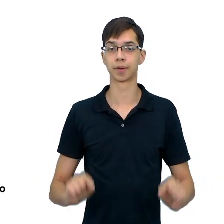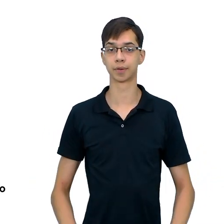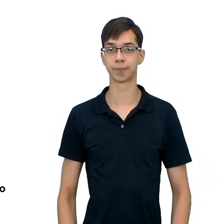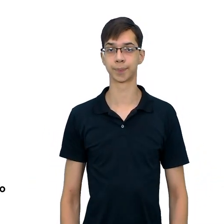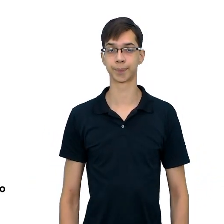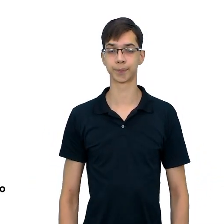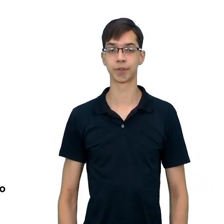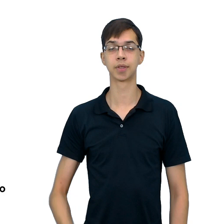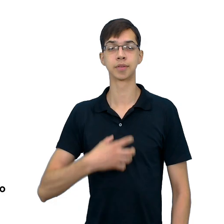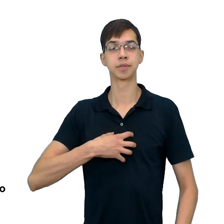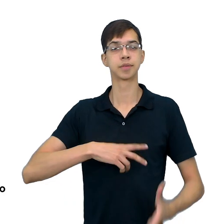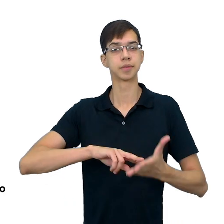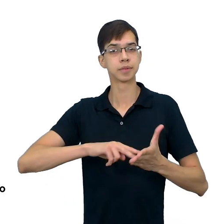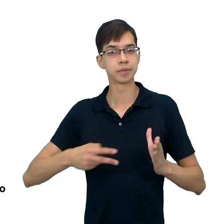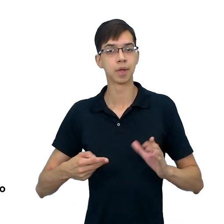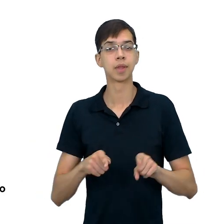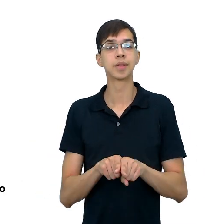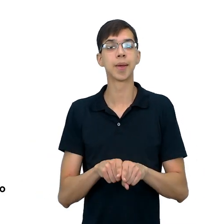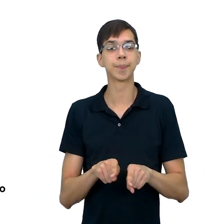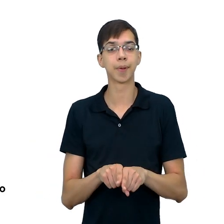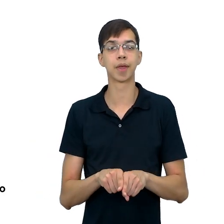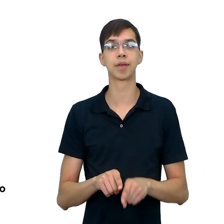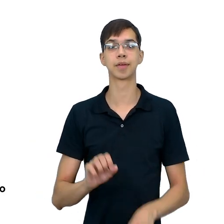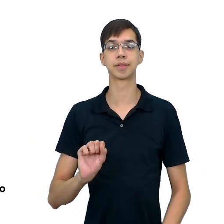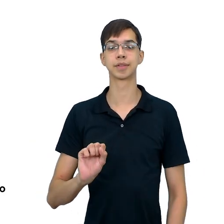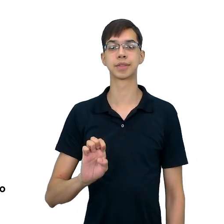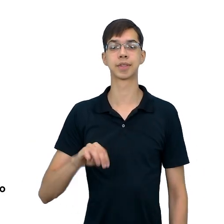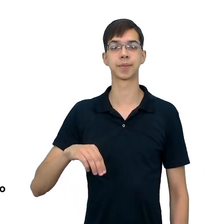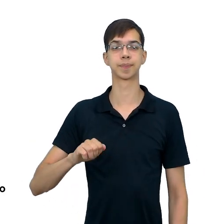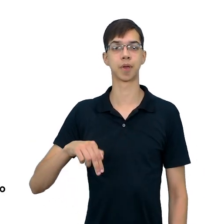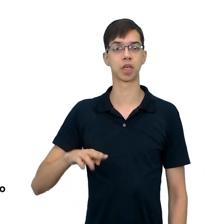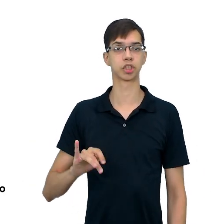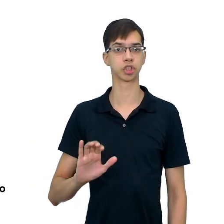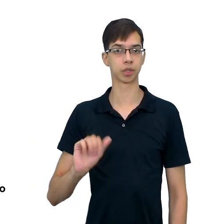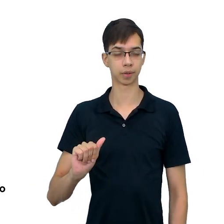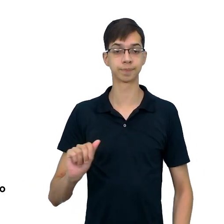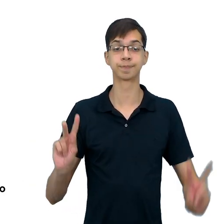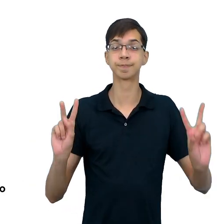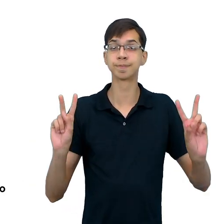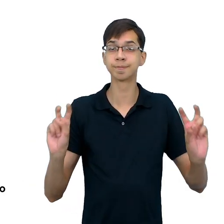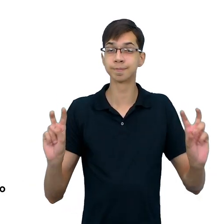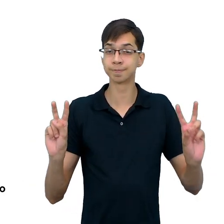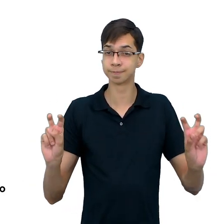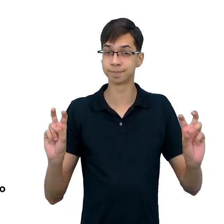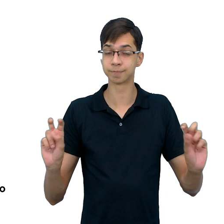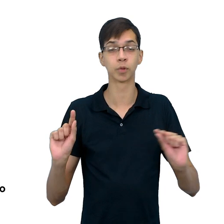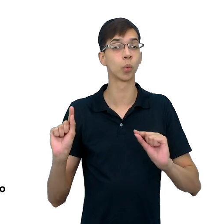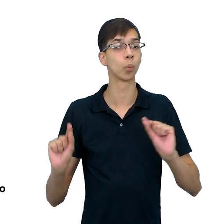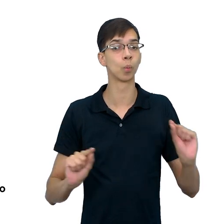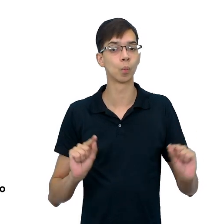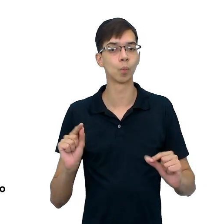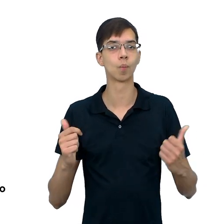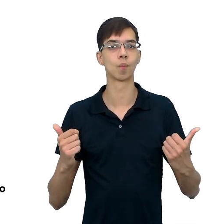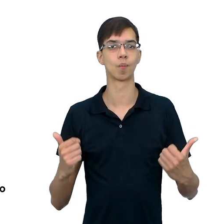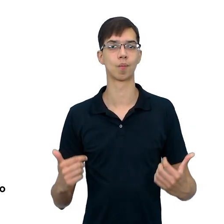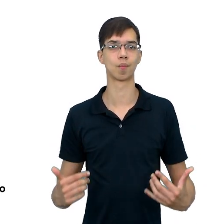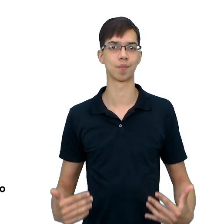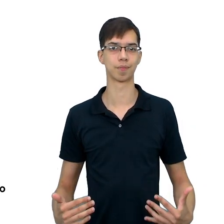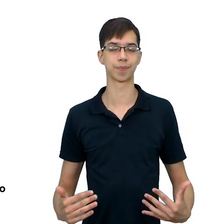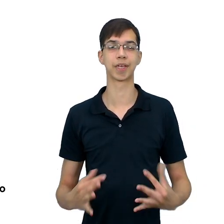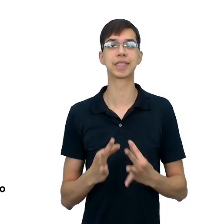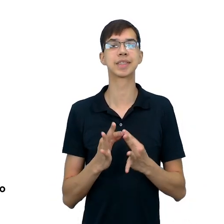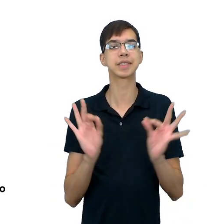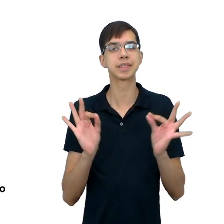também observar esses modalizadores que sustentam a tese defendida, ou até mesmo que eles provocam